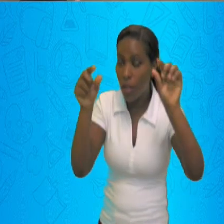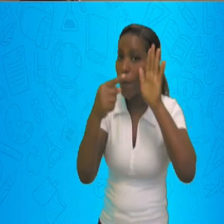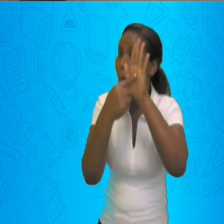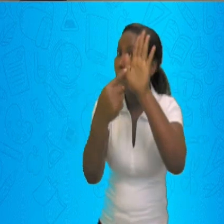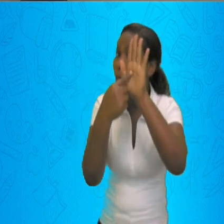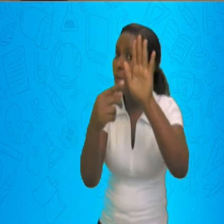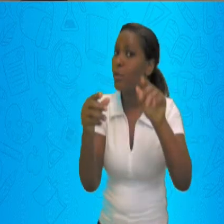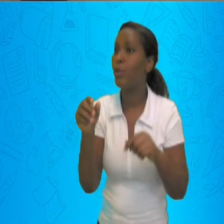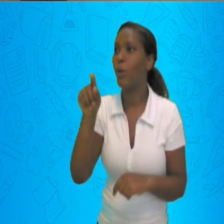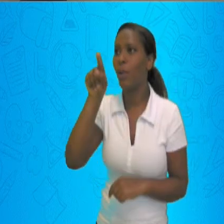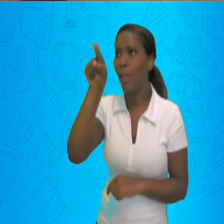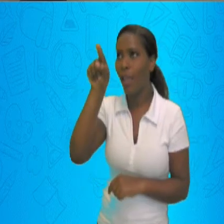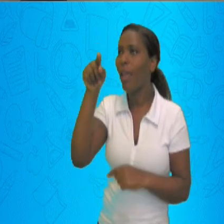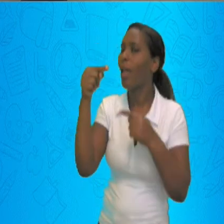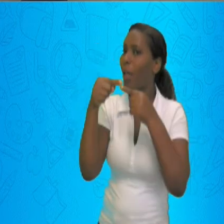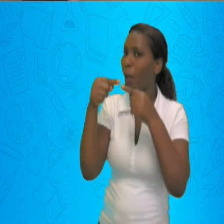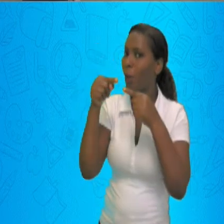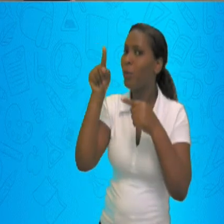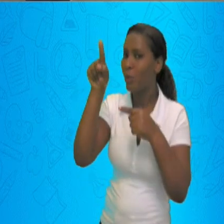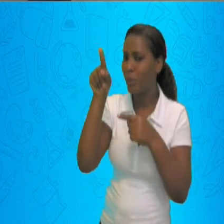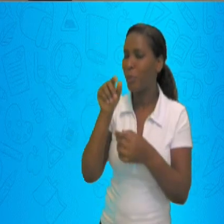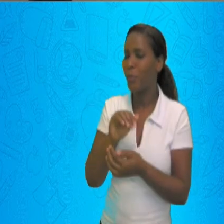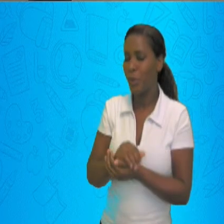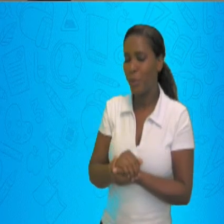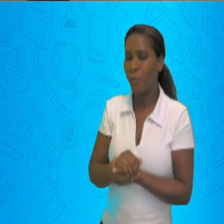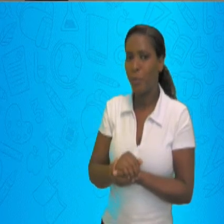certo? Vamos para o próximo.